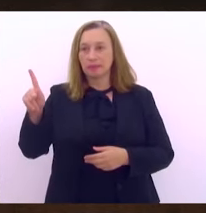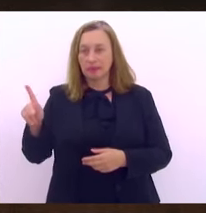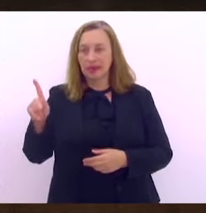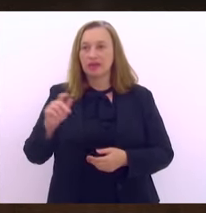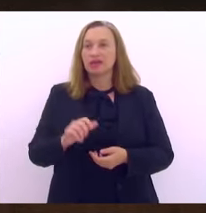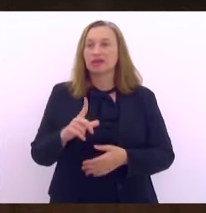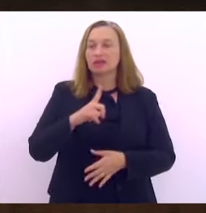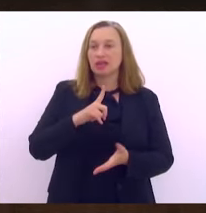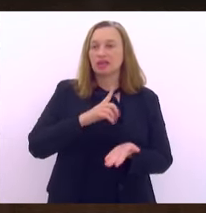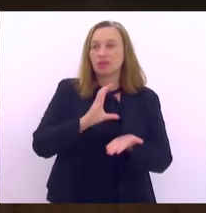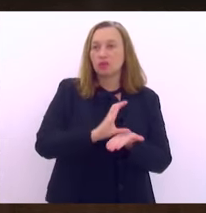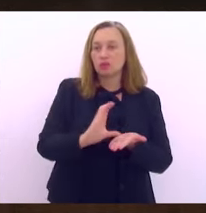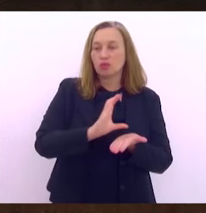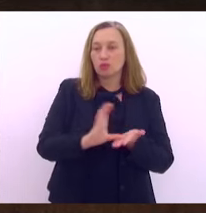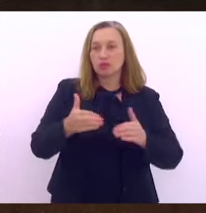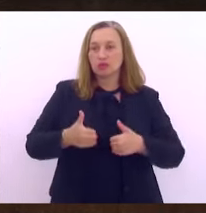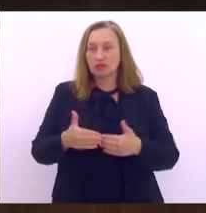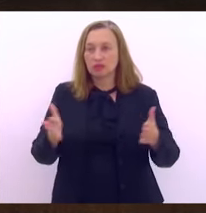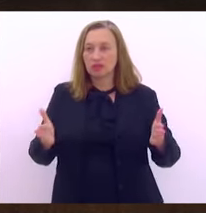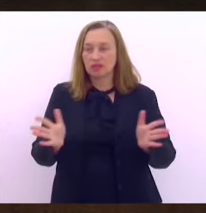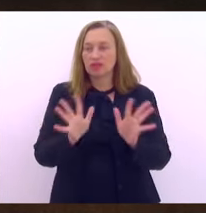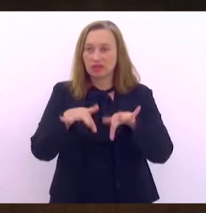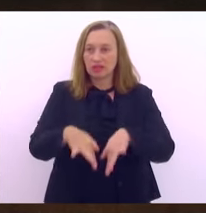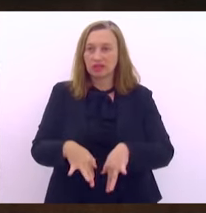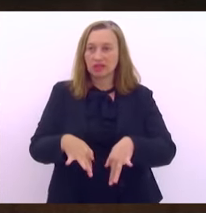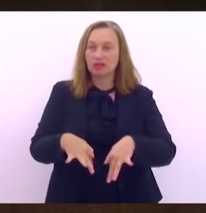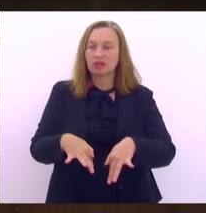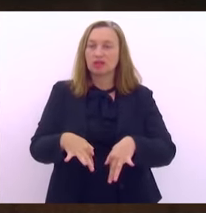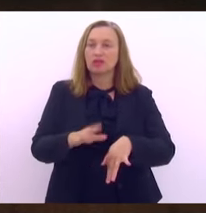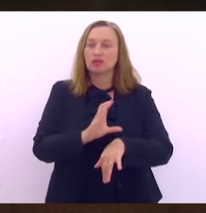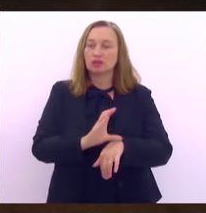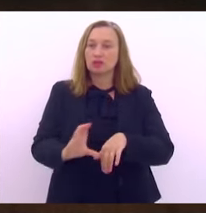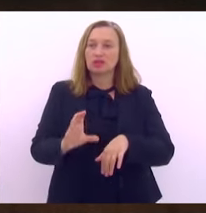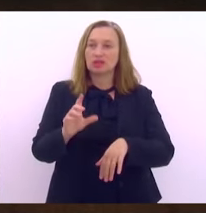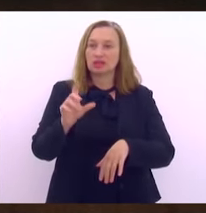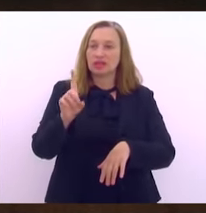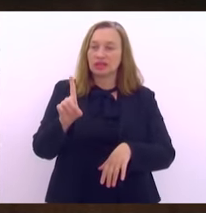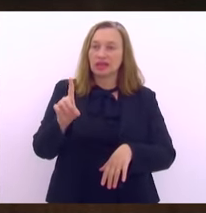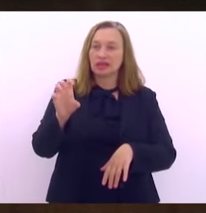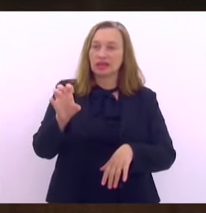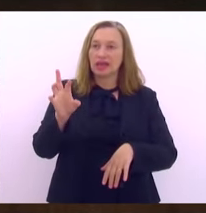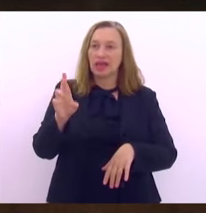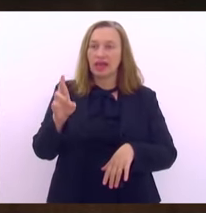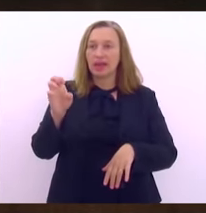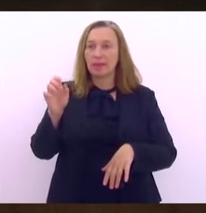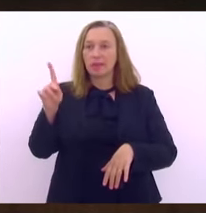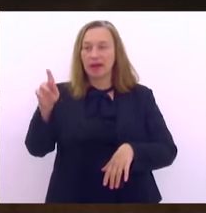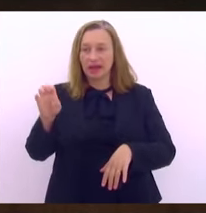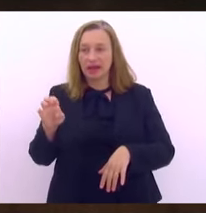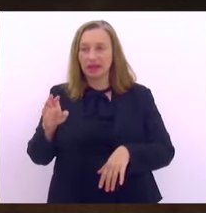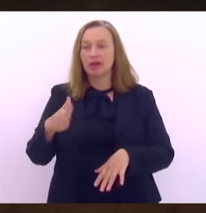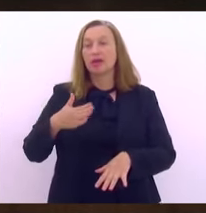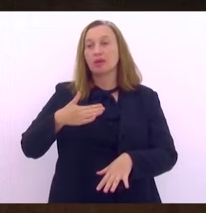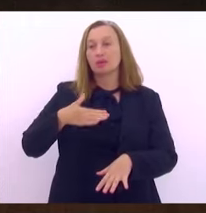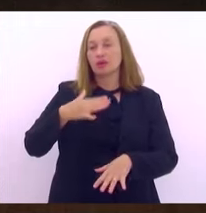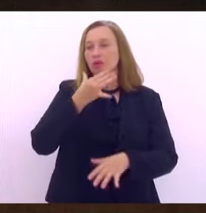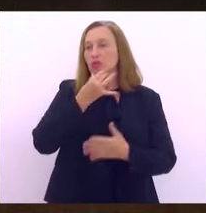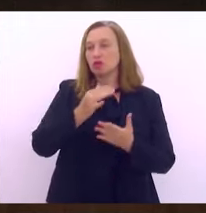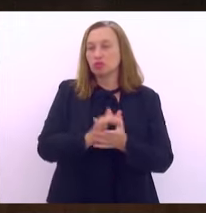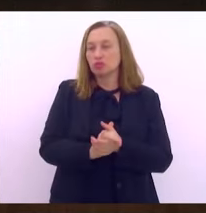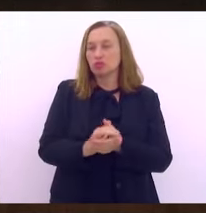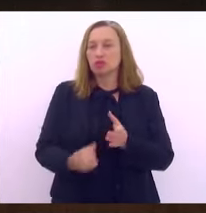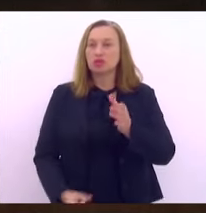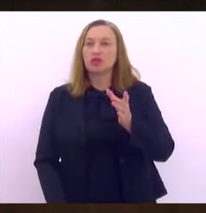JIT e o encerramento do curso da RECAP, onde meu marido foi o número um do JIT e foi um dos fundadores da